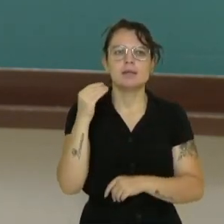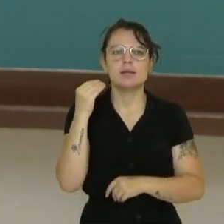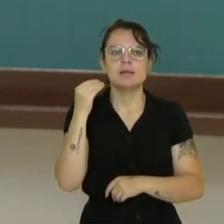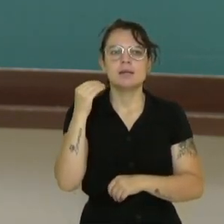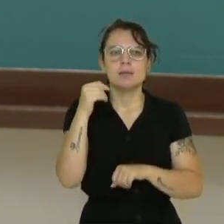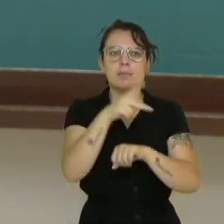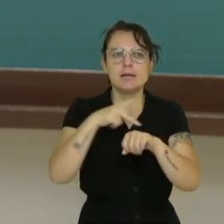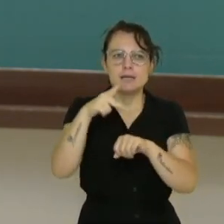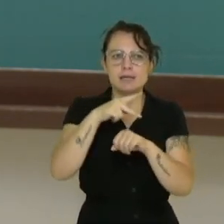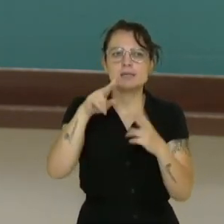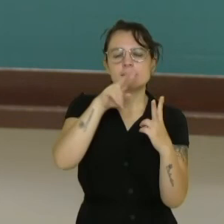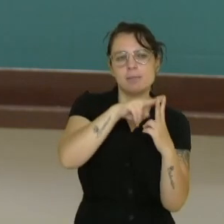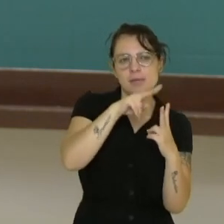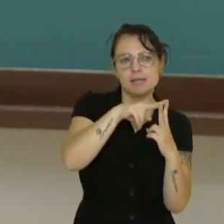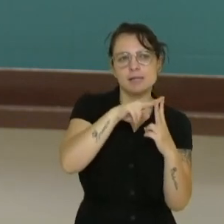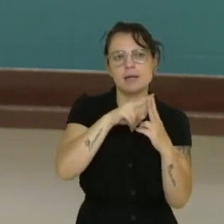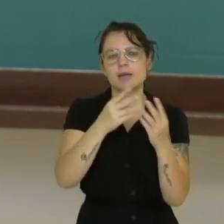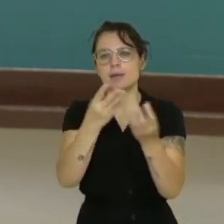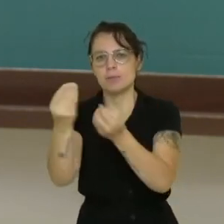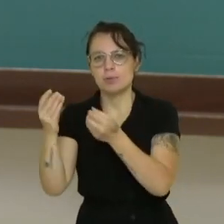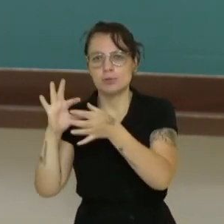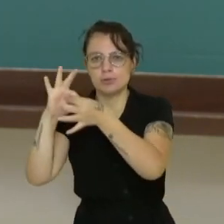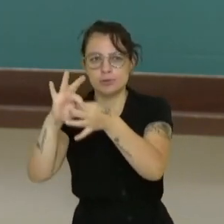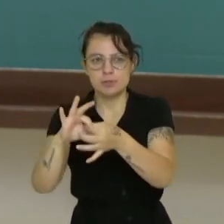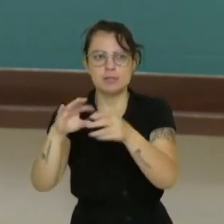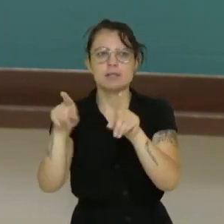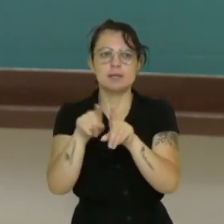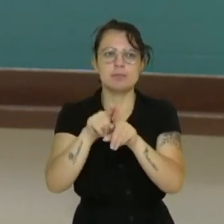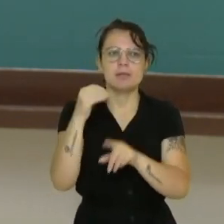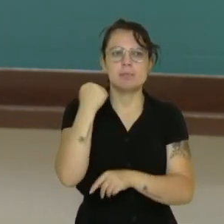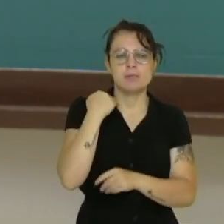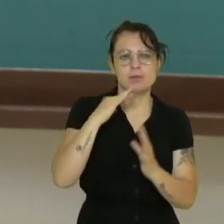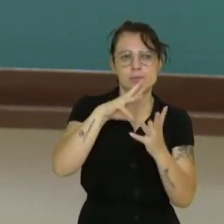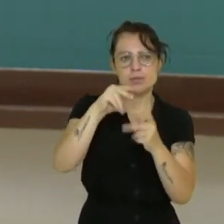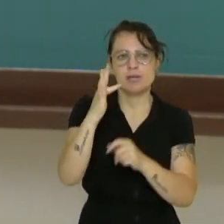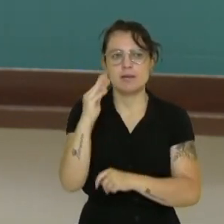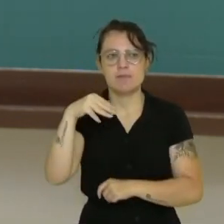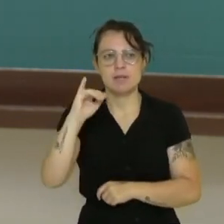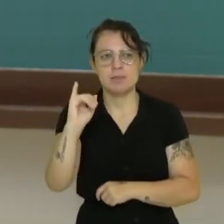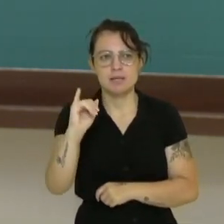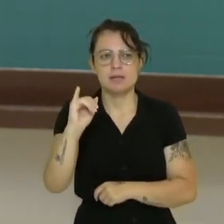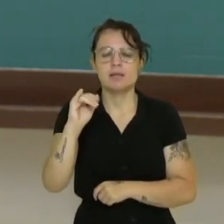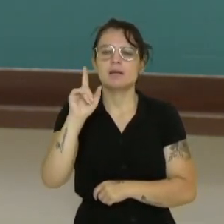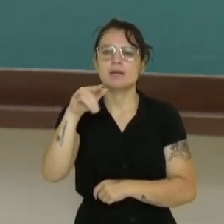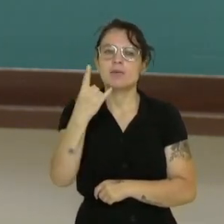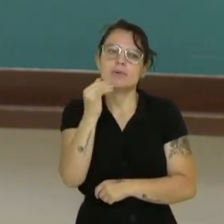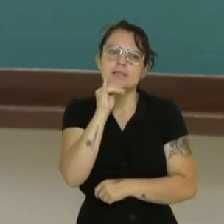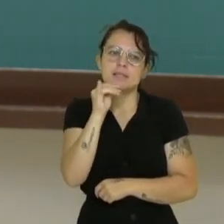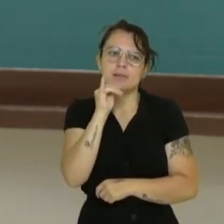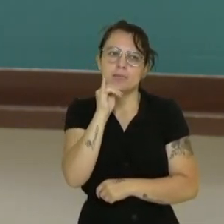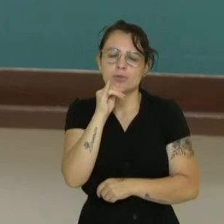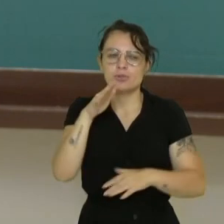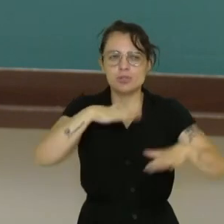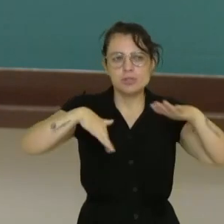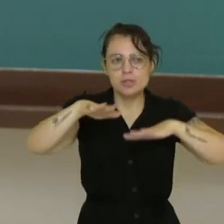que podem ser bilaterais, multilaterais e também o Banco Mundial e o FMI, que são exemplos de